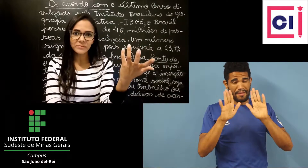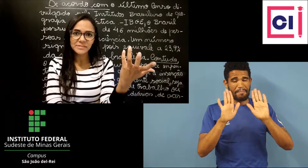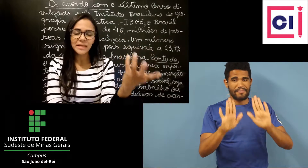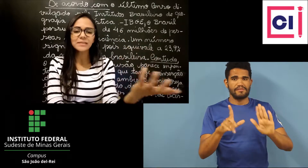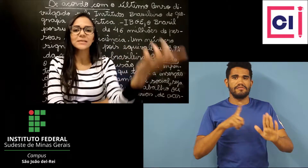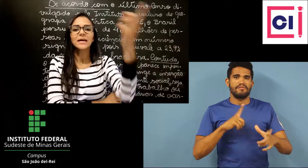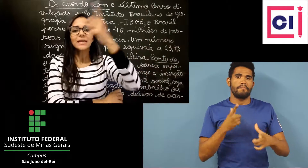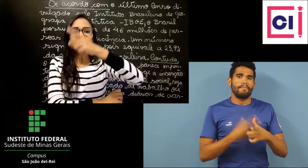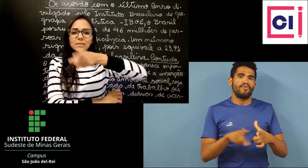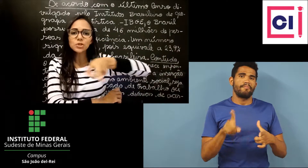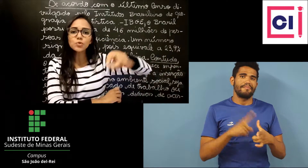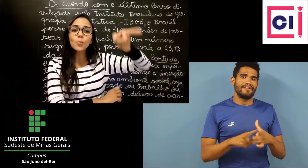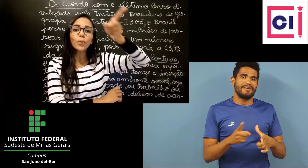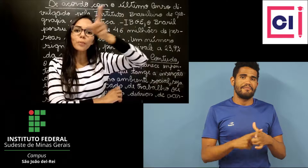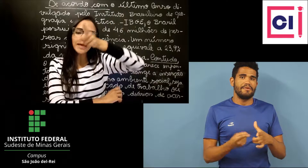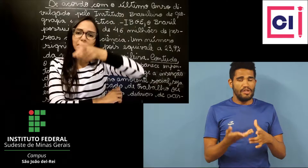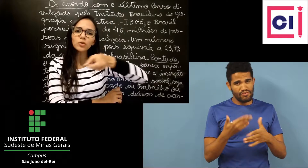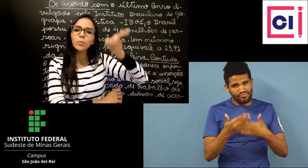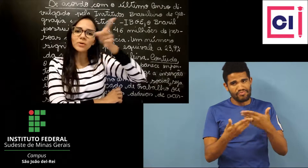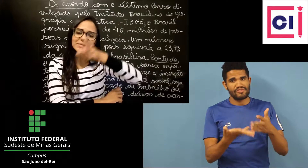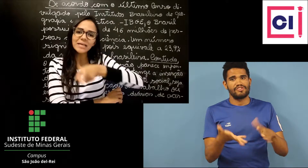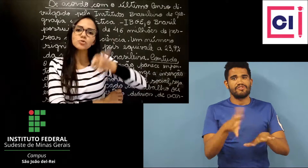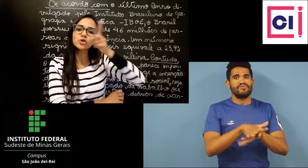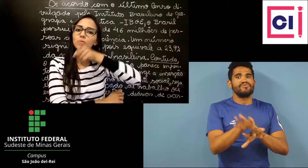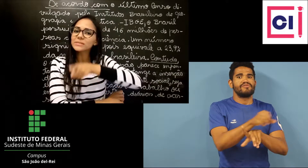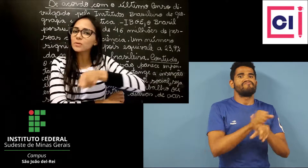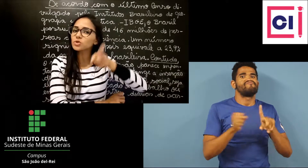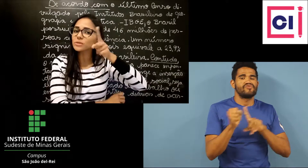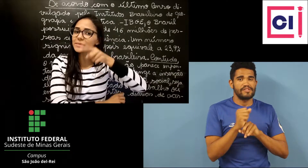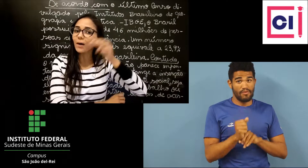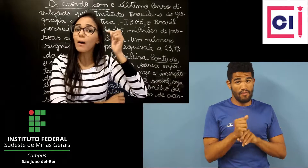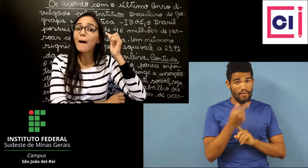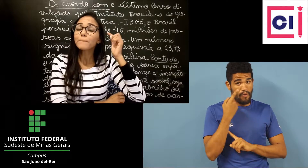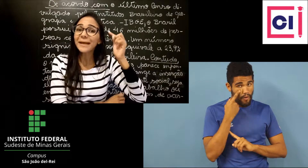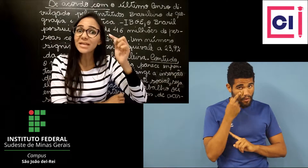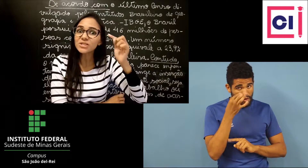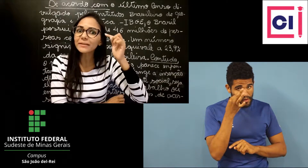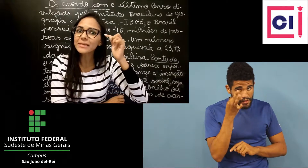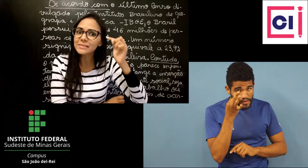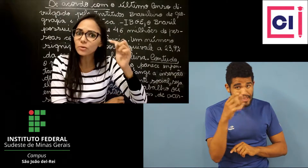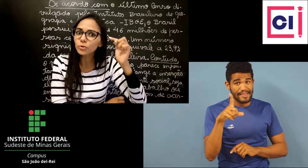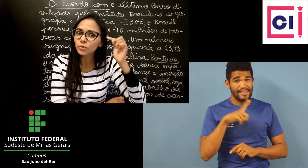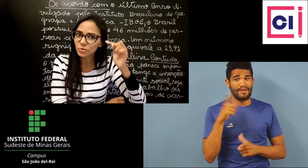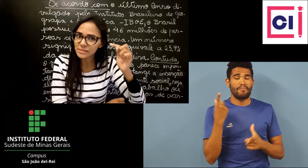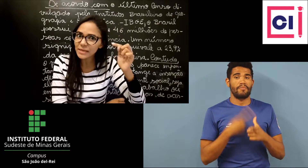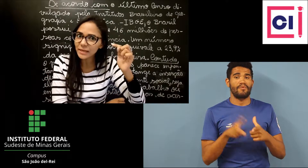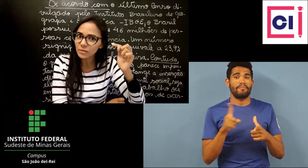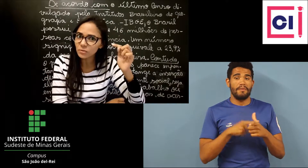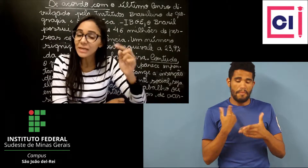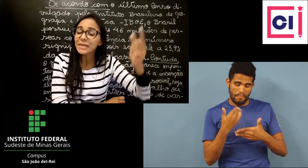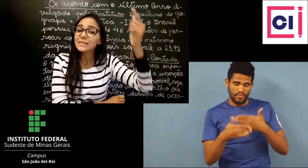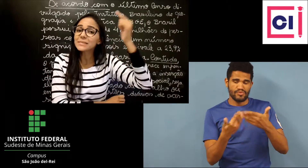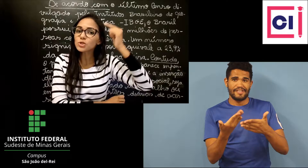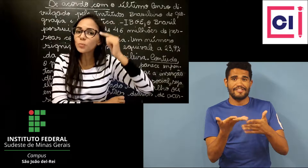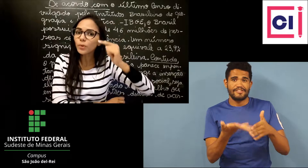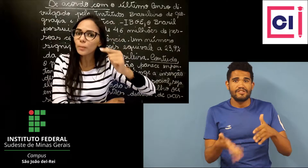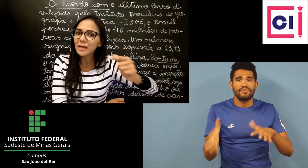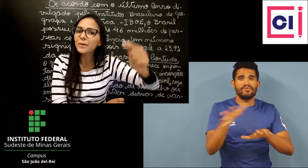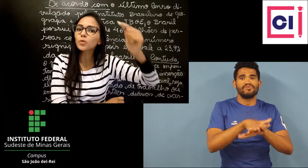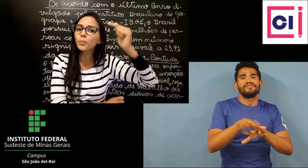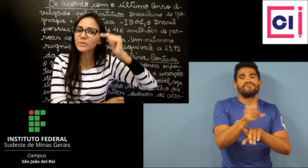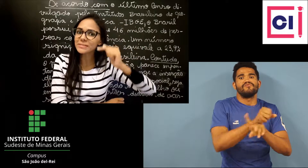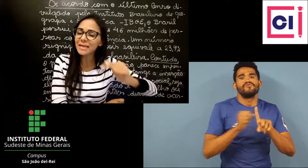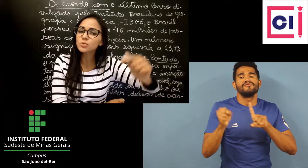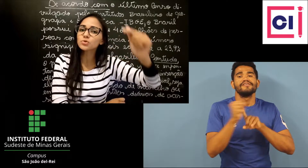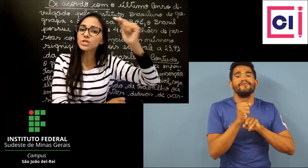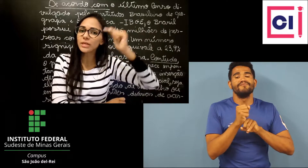pessoas com deficiência, existe um problema no processo de inclusão social. Presta atenção no que eu estou dizendo. Existe um